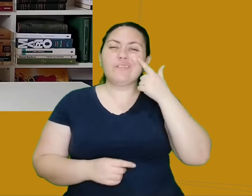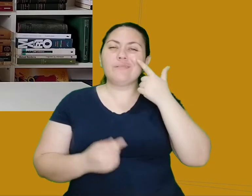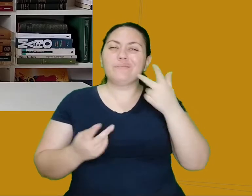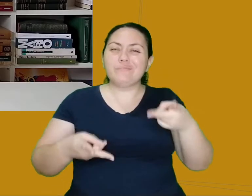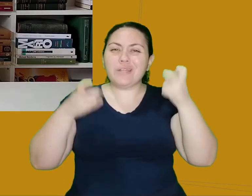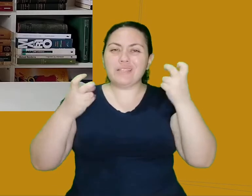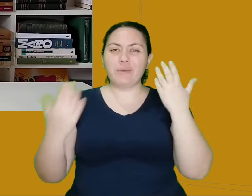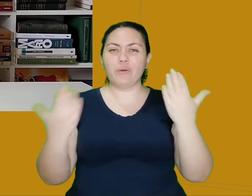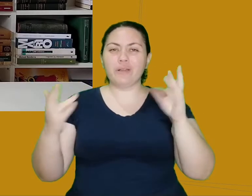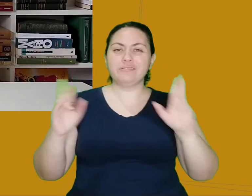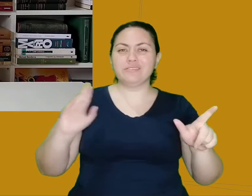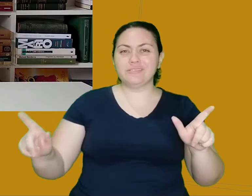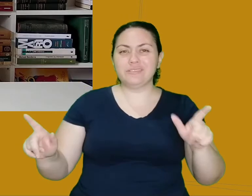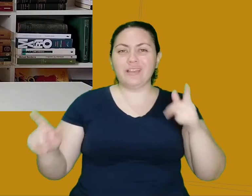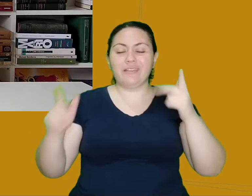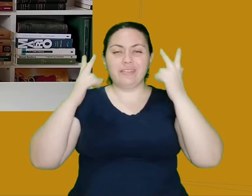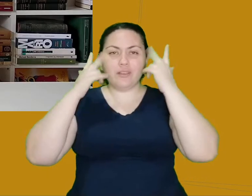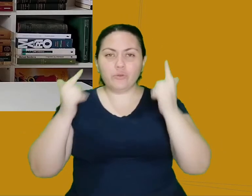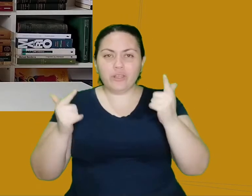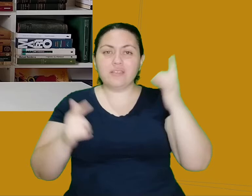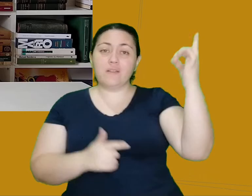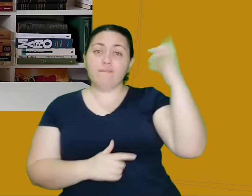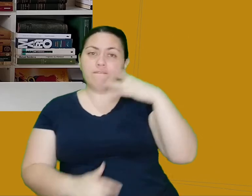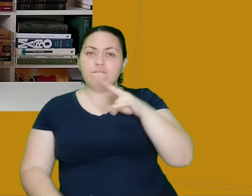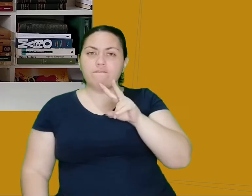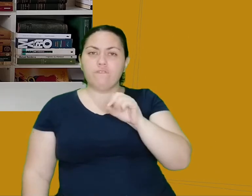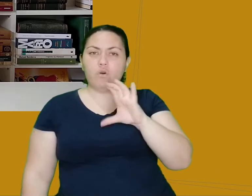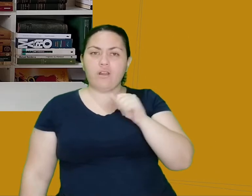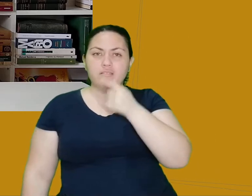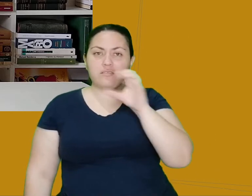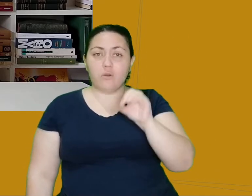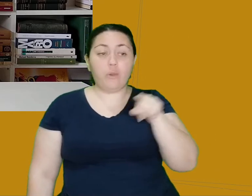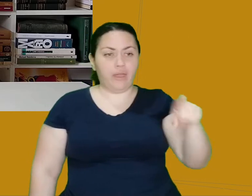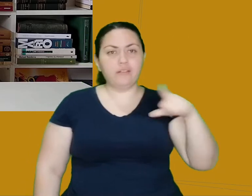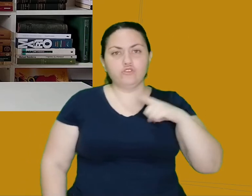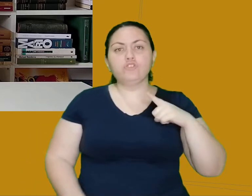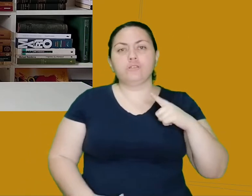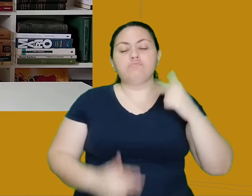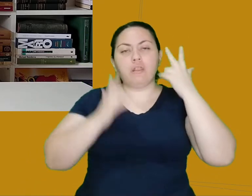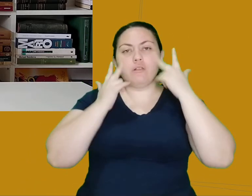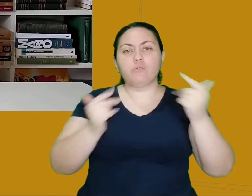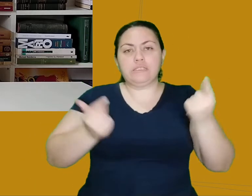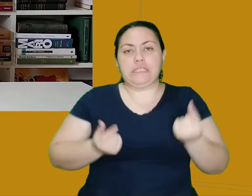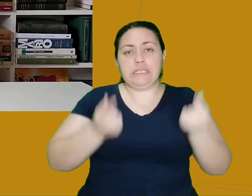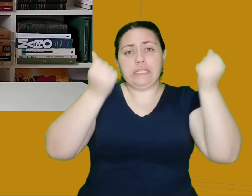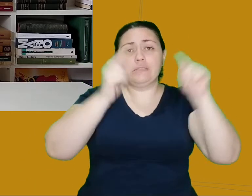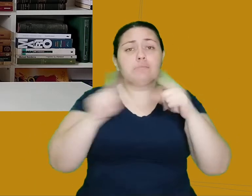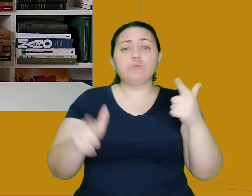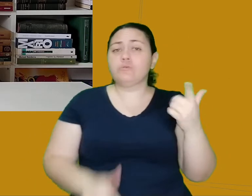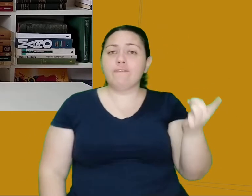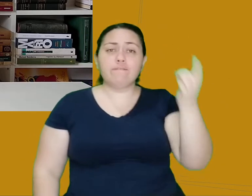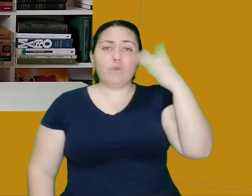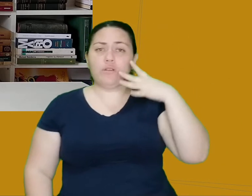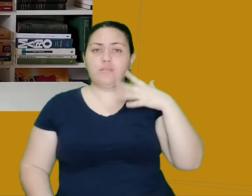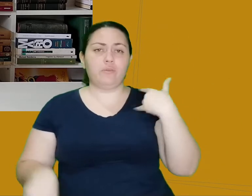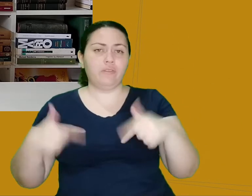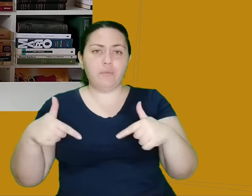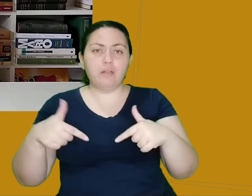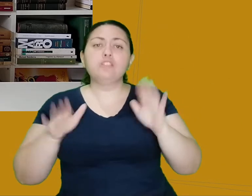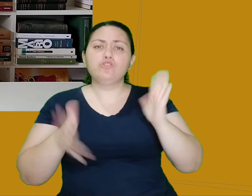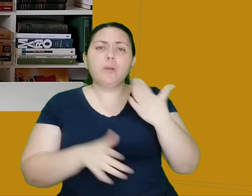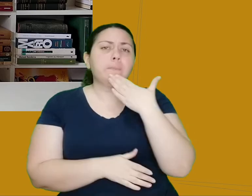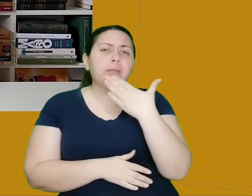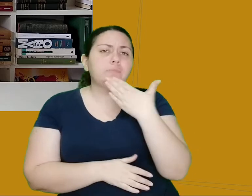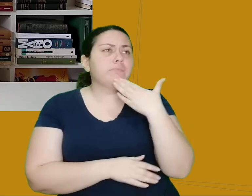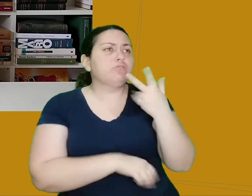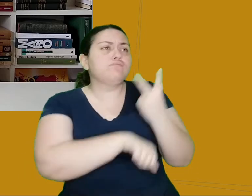natureza e situação. Custódio tinha vocação para a riqueza, sem a vocação para o trabalho. Ele vivia de trocados que arranjava com conhecidos e